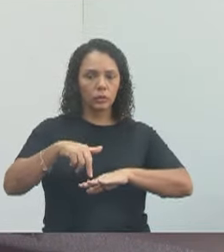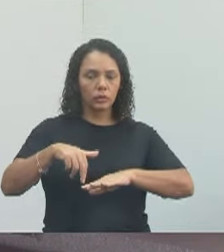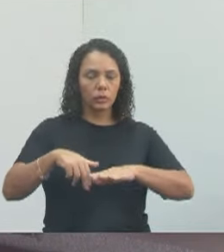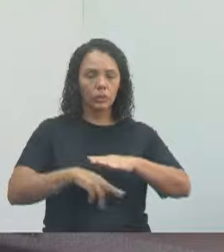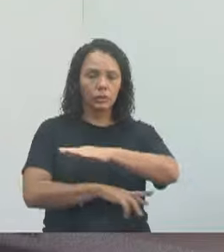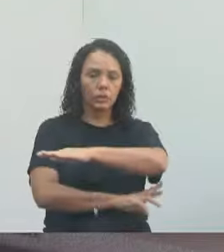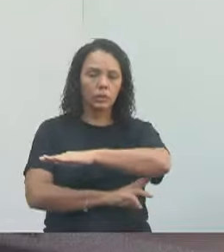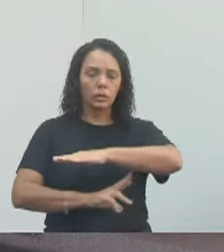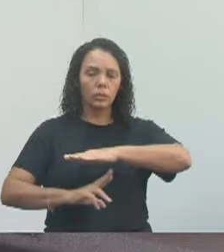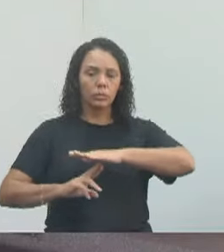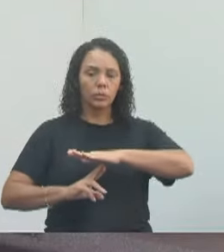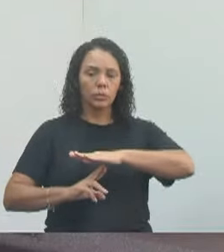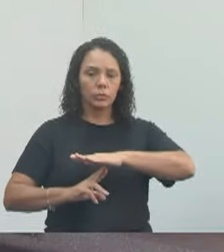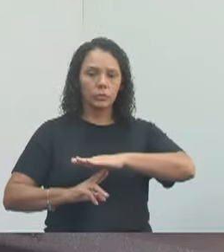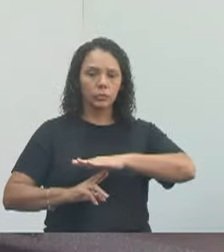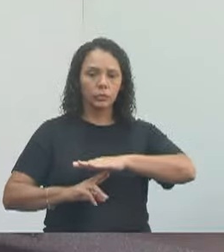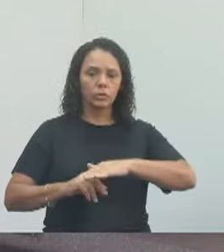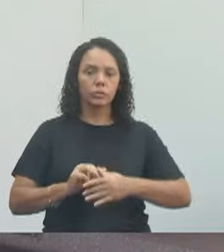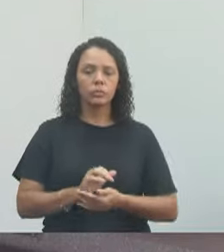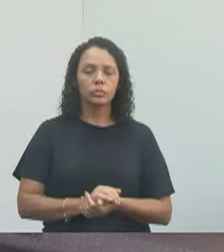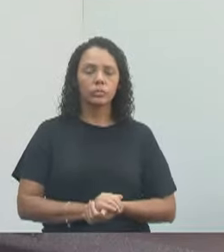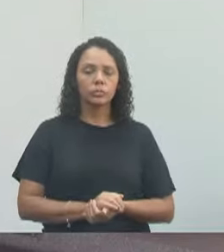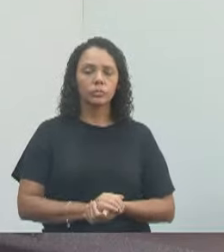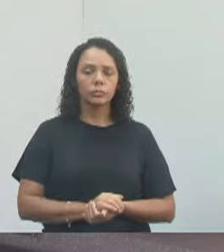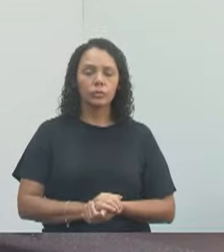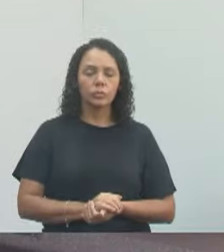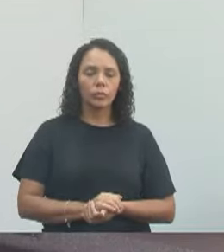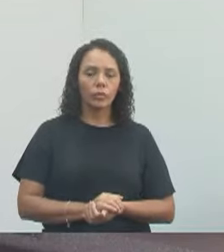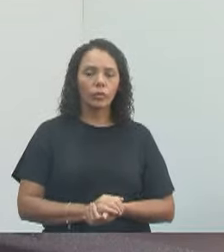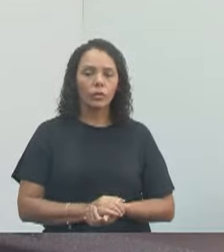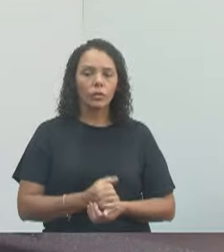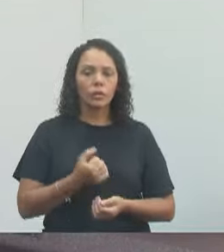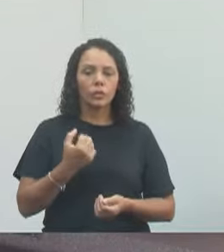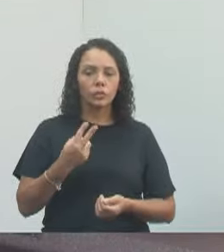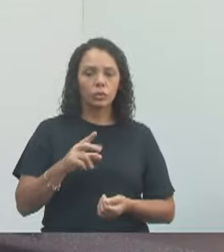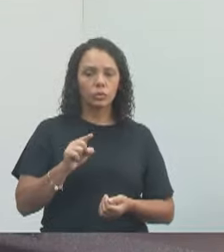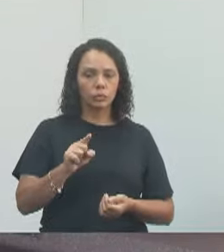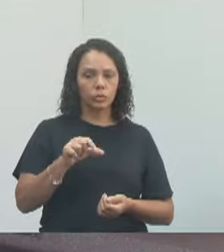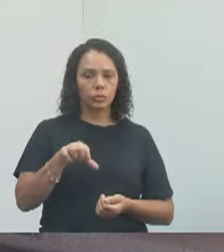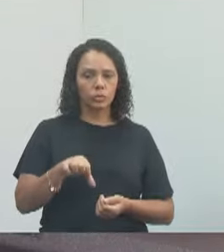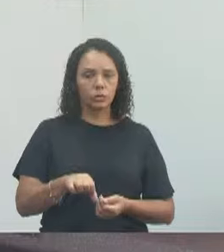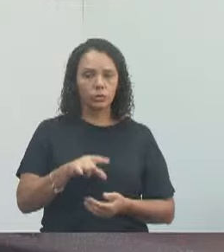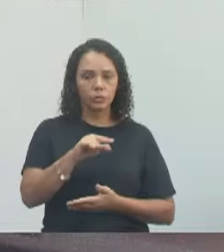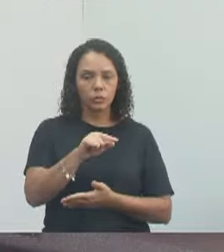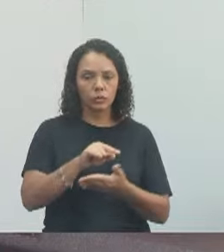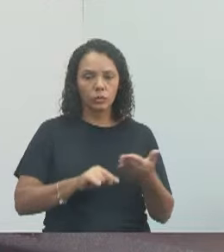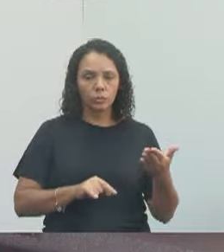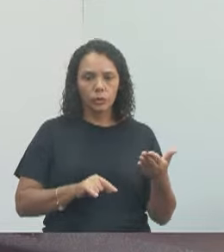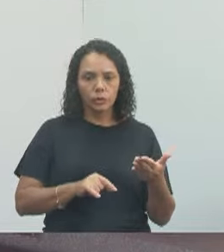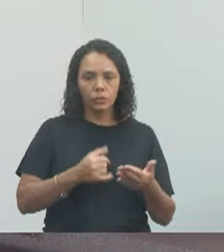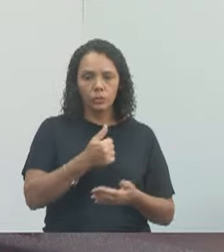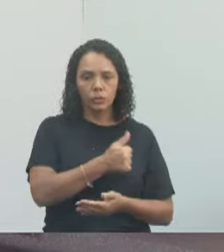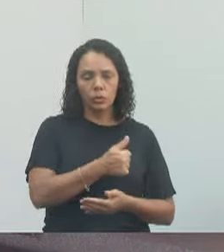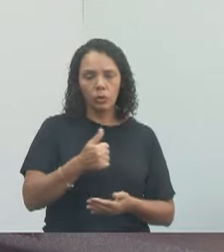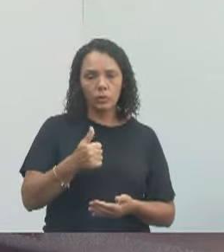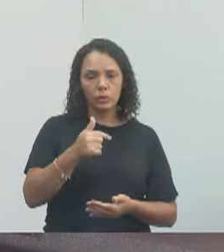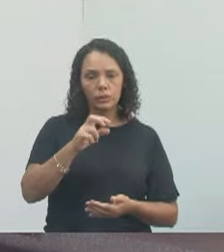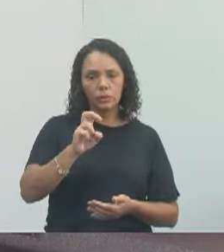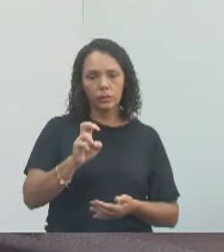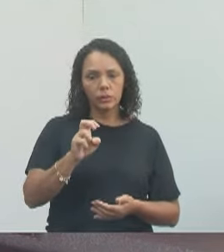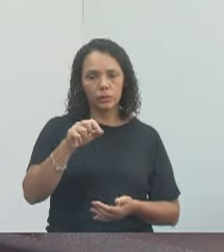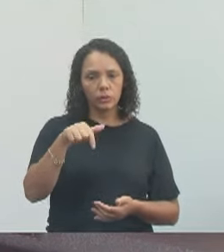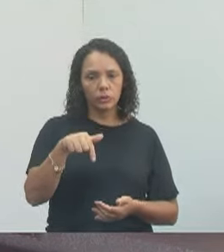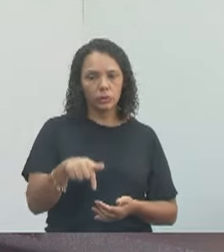resposta protocolo respondido 2.9 protocolo 1157